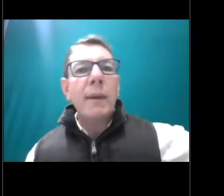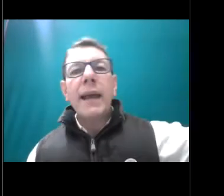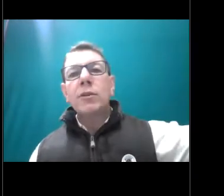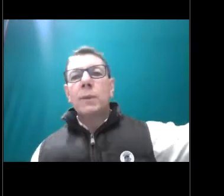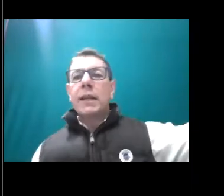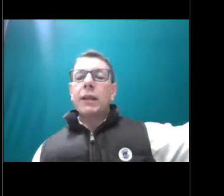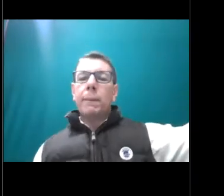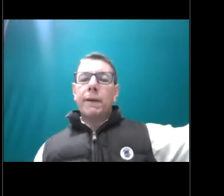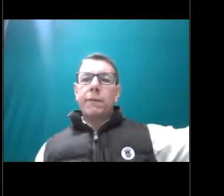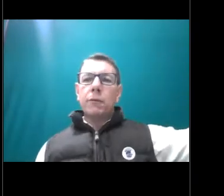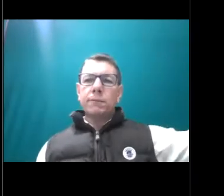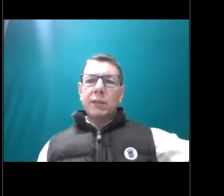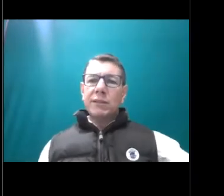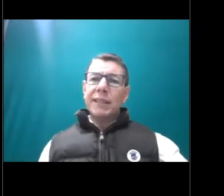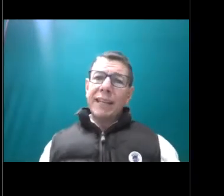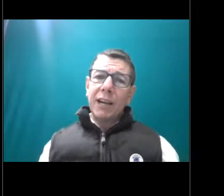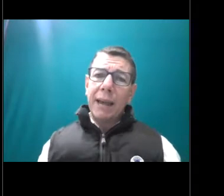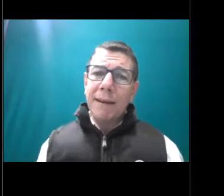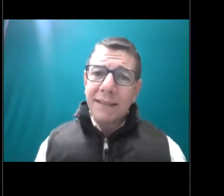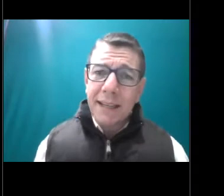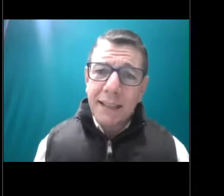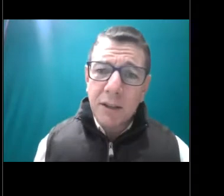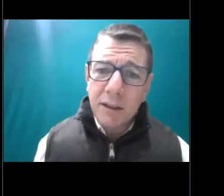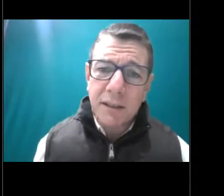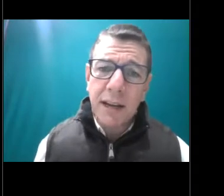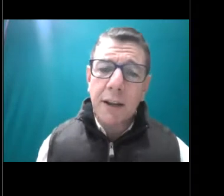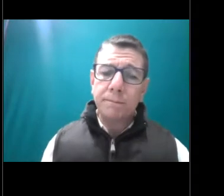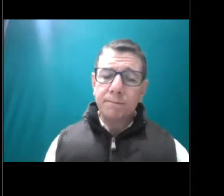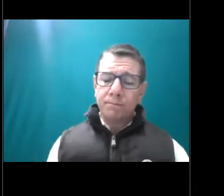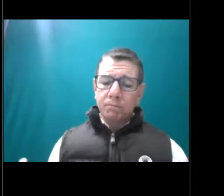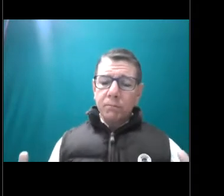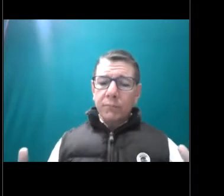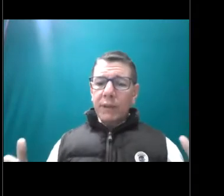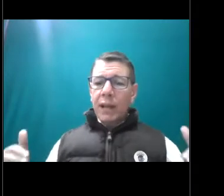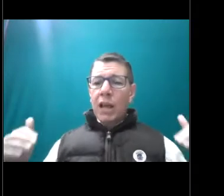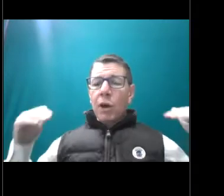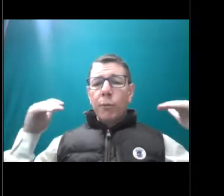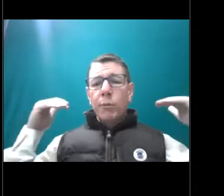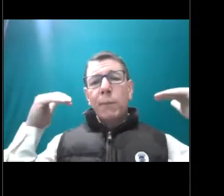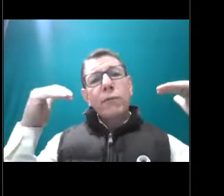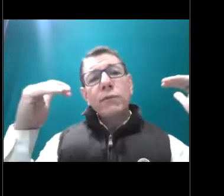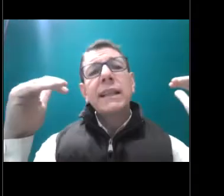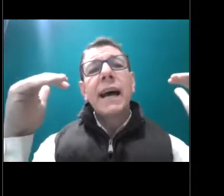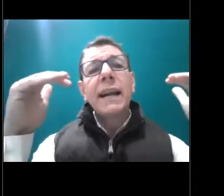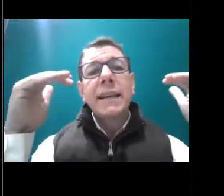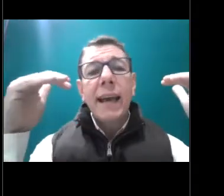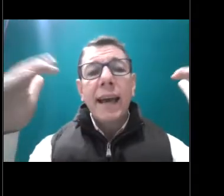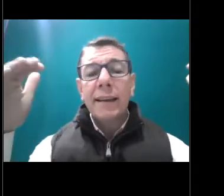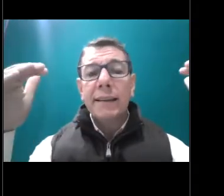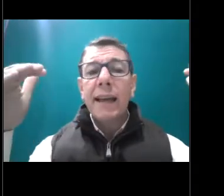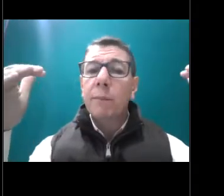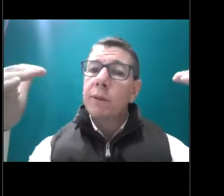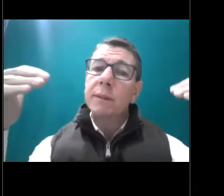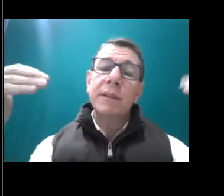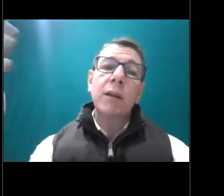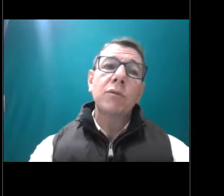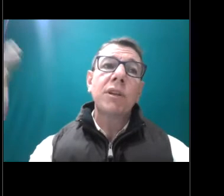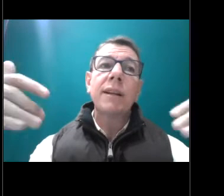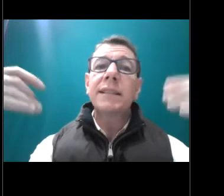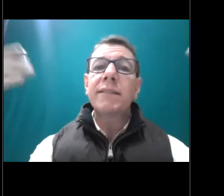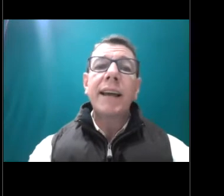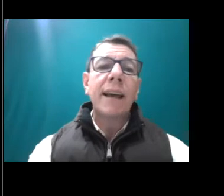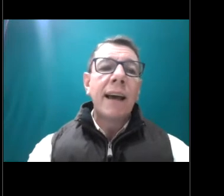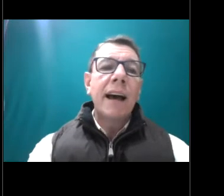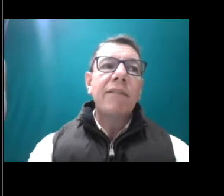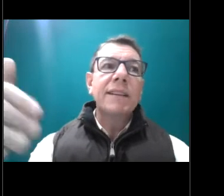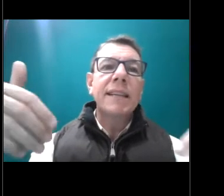quase 6 metros para dentro do perfil. Então, assim, é bastante oxigênio. Por uma profundidade que né, por exemplo, você tem um